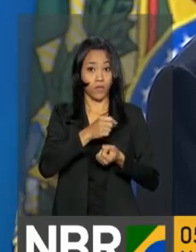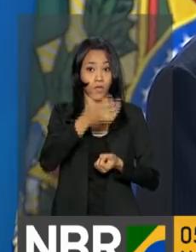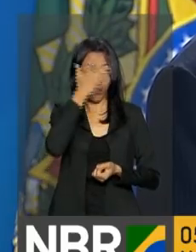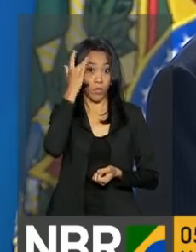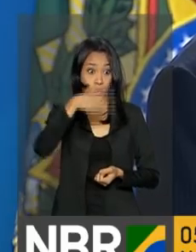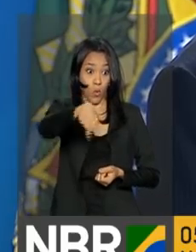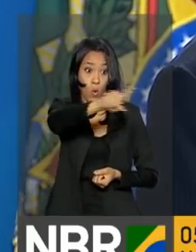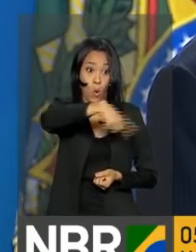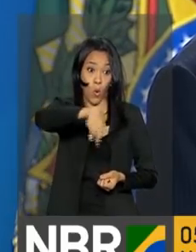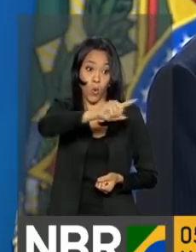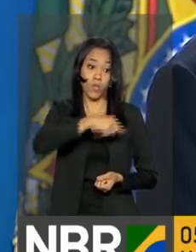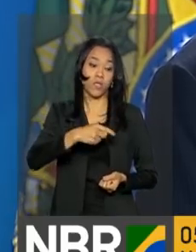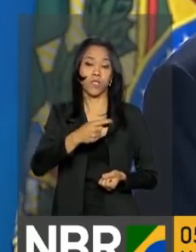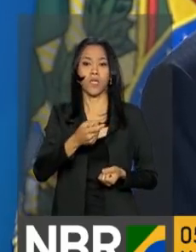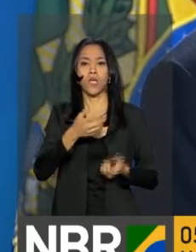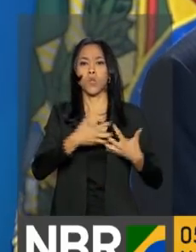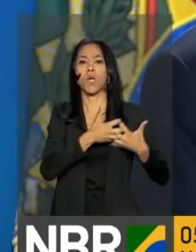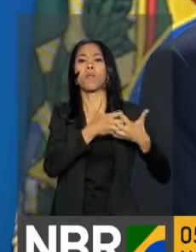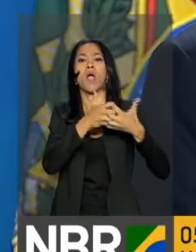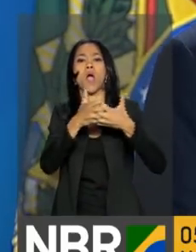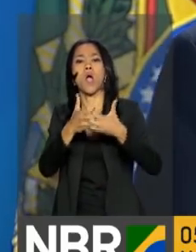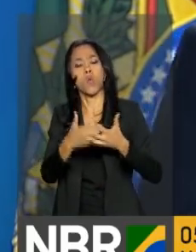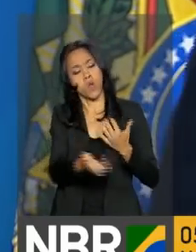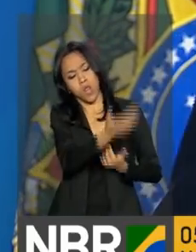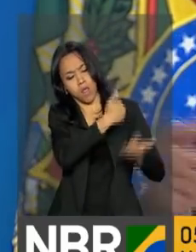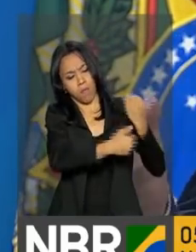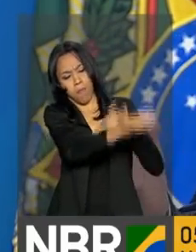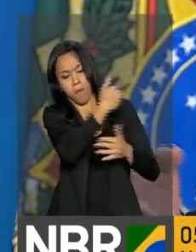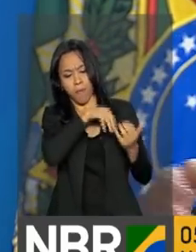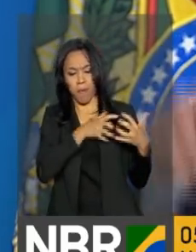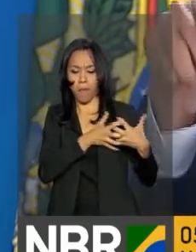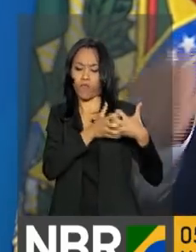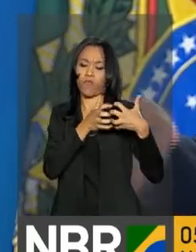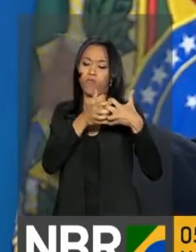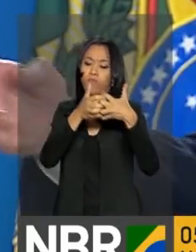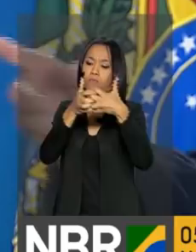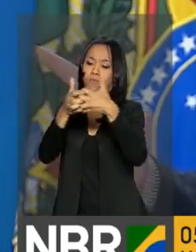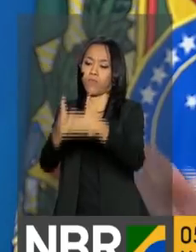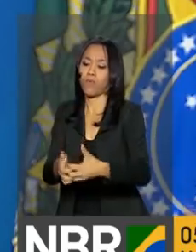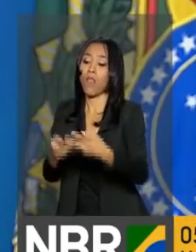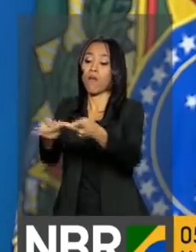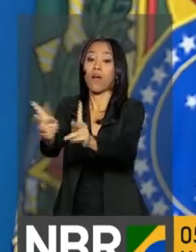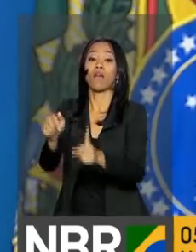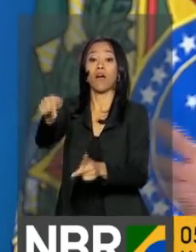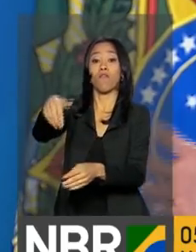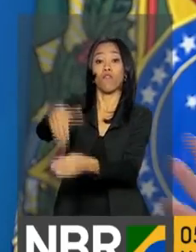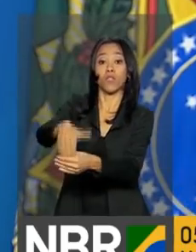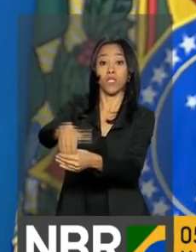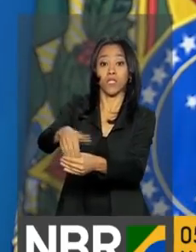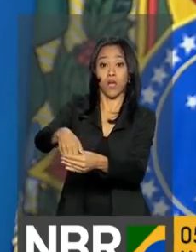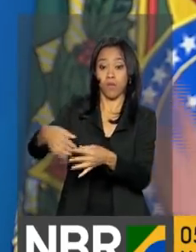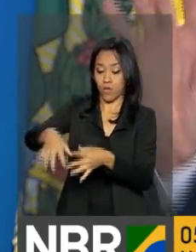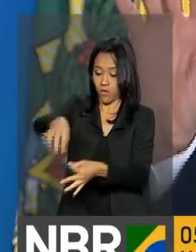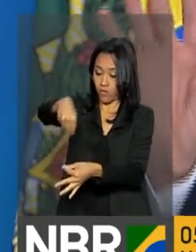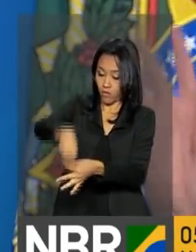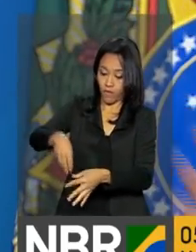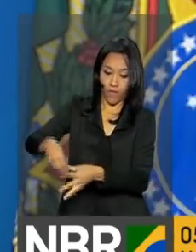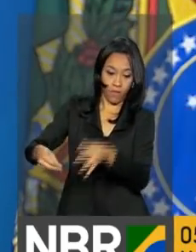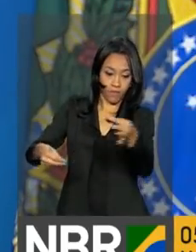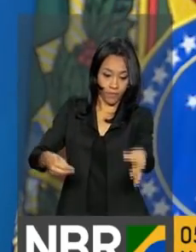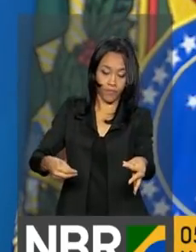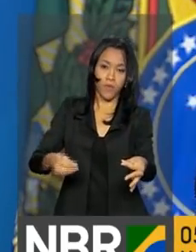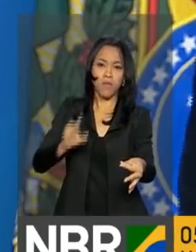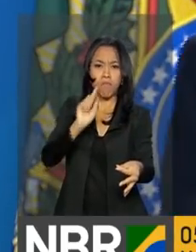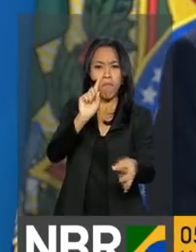eleitores na carroceria do caminhão levava até a votação da valise envelope fechado esgotava mas um deles